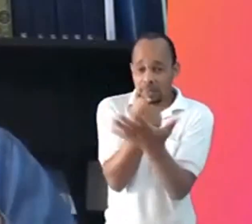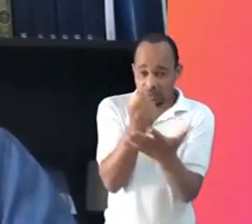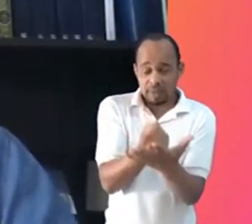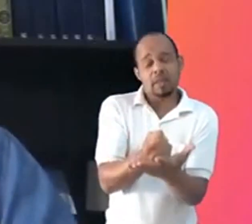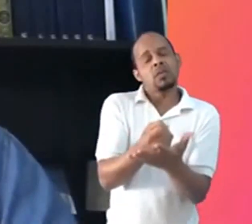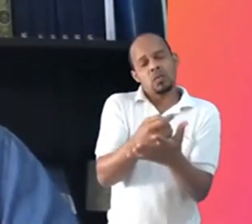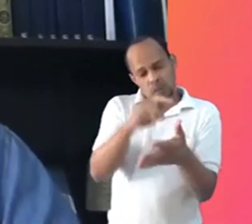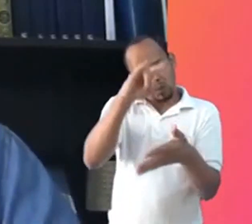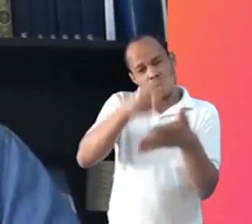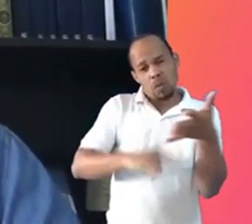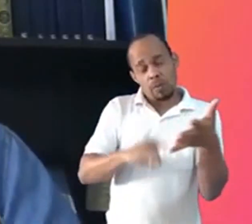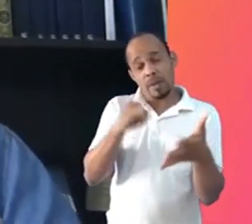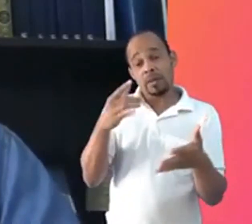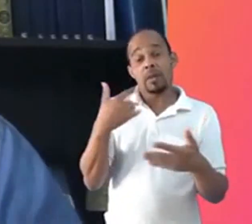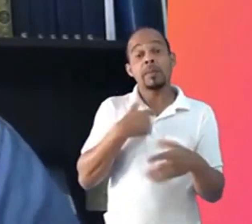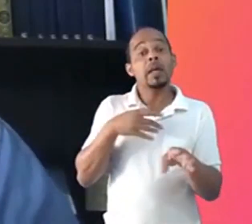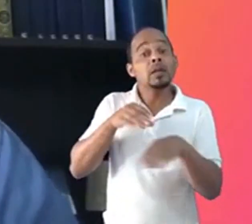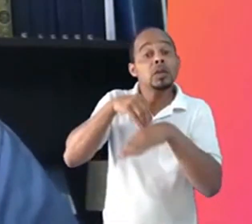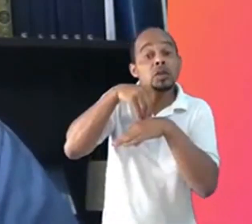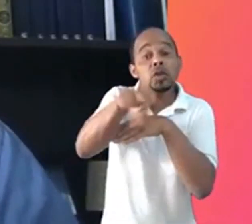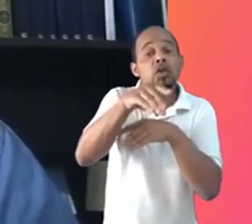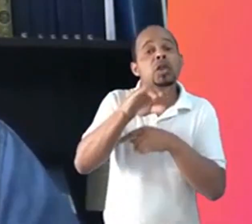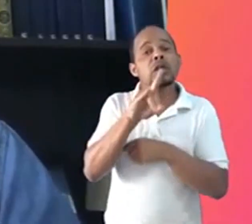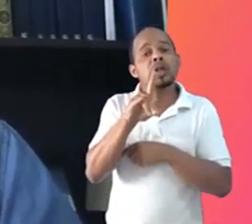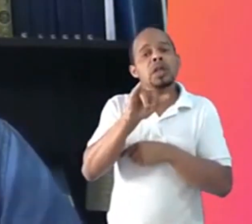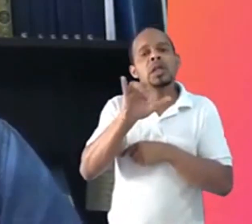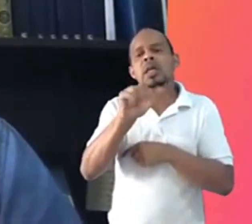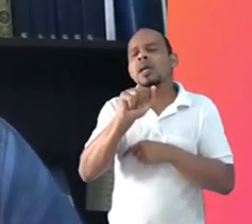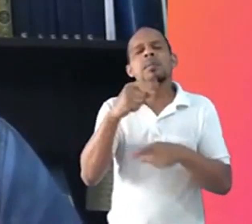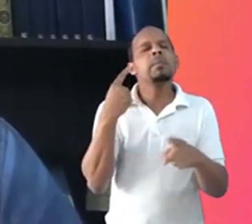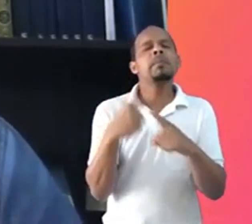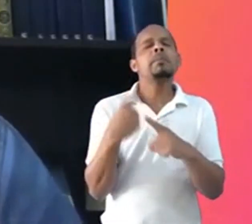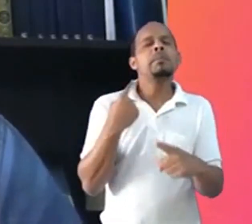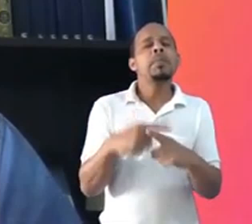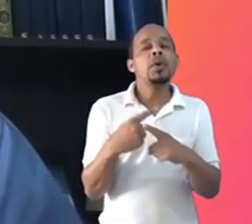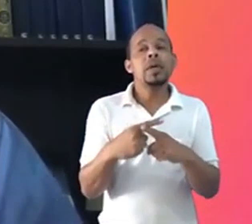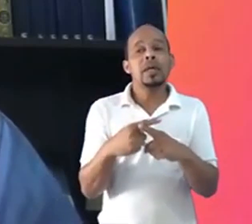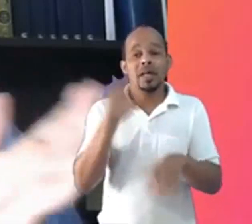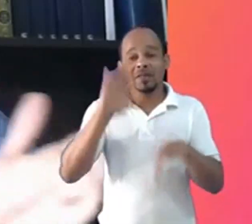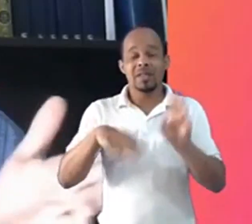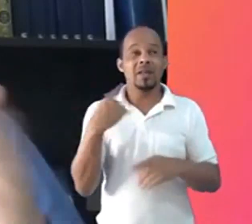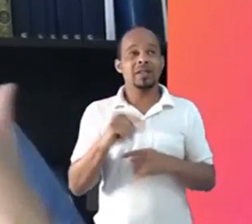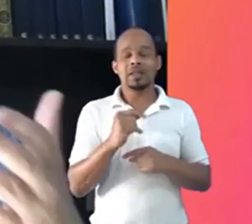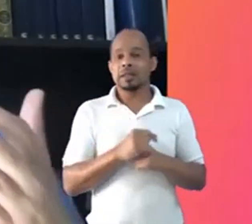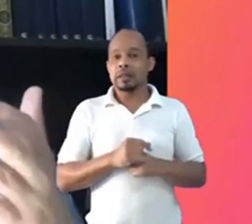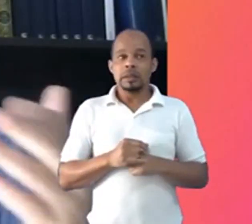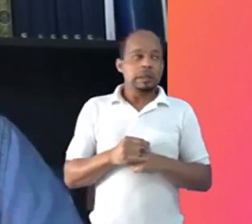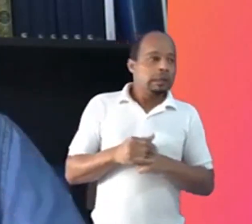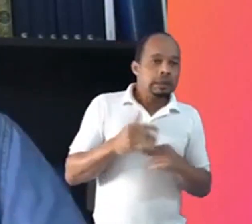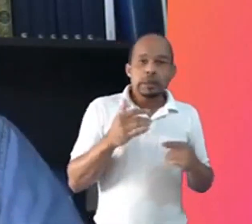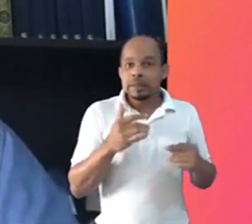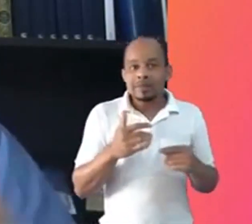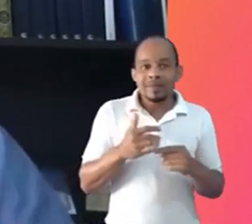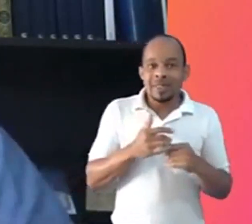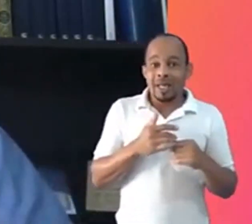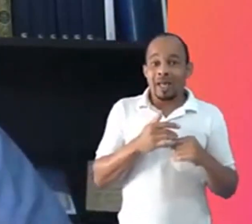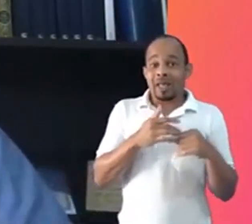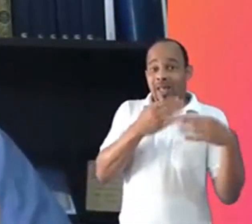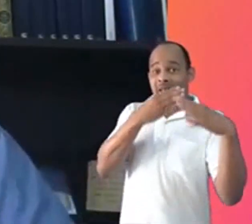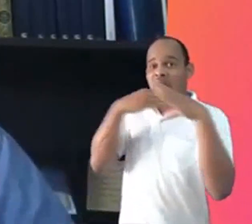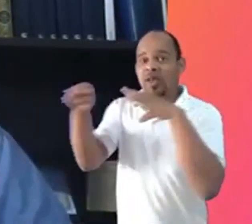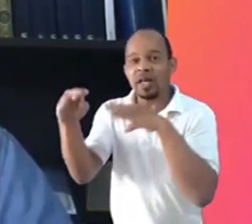tudo. Por que que eu estou dando essa dica? É muito comum e a gente perde muito tempo